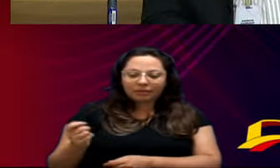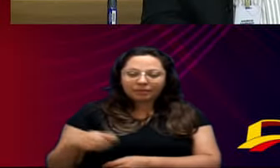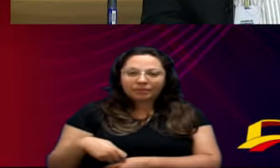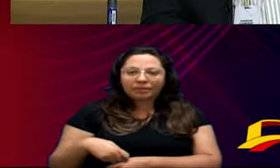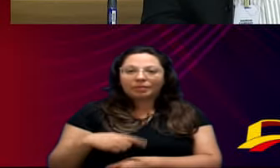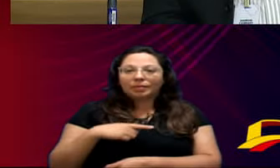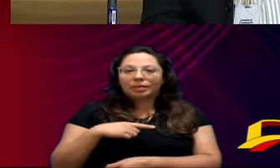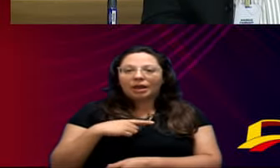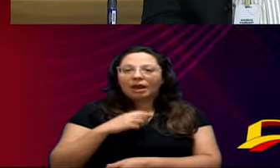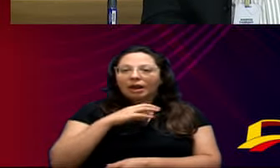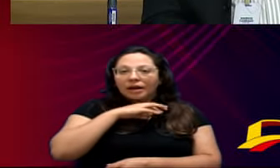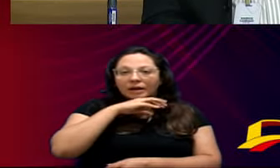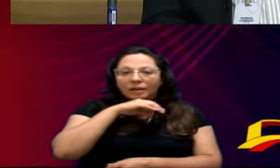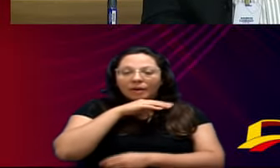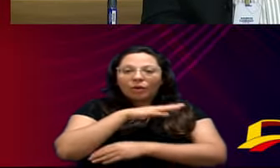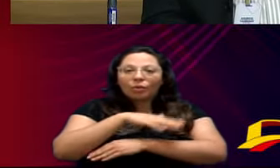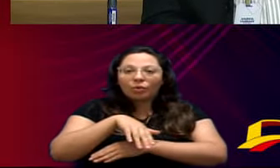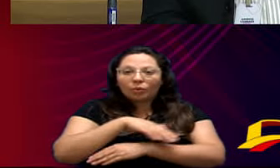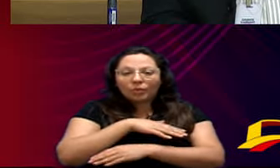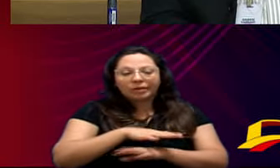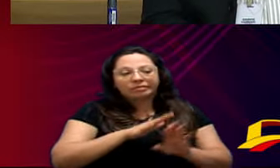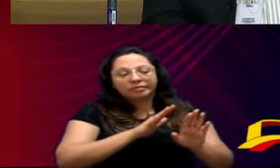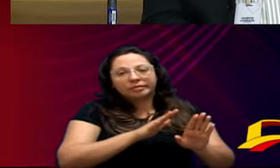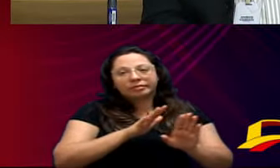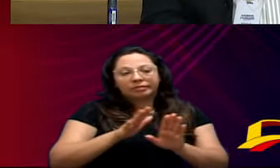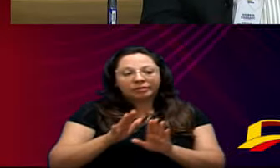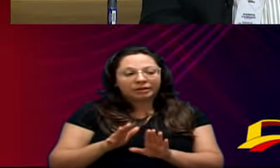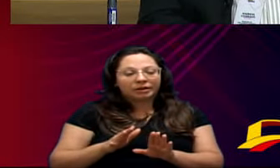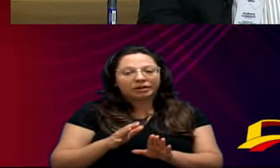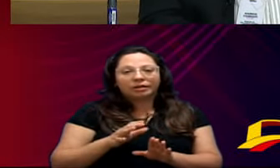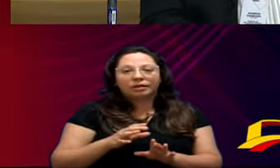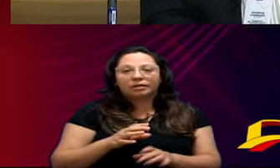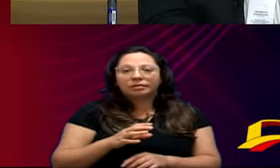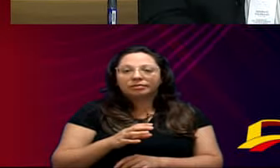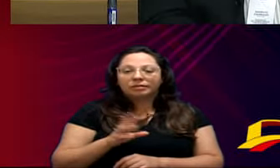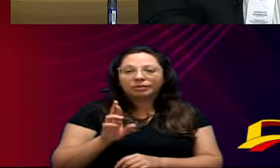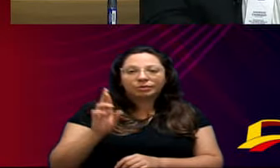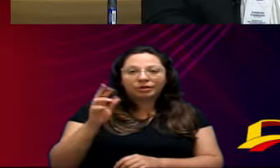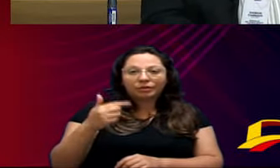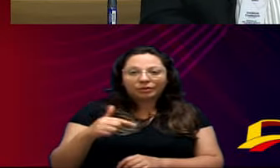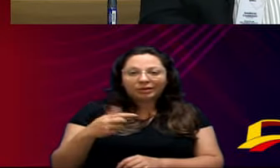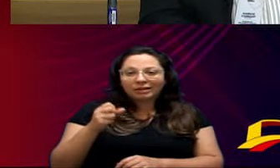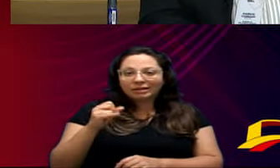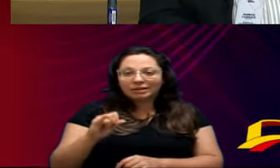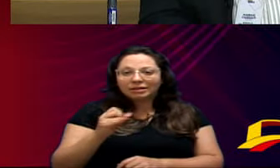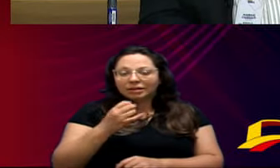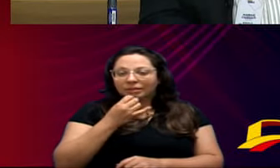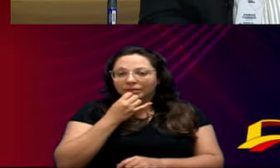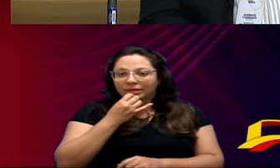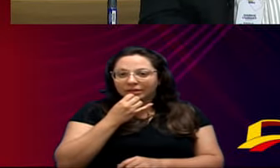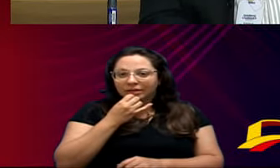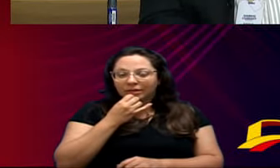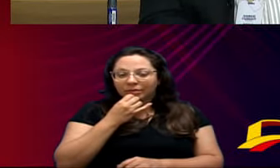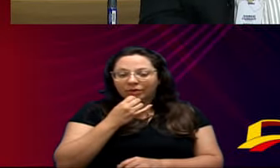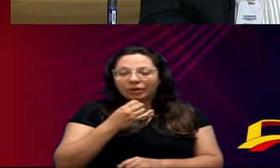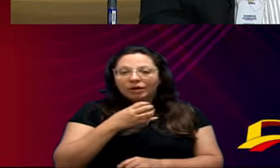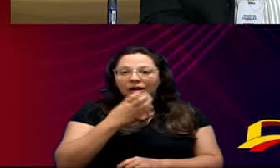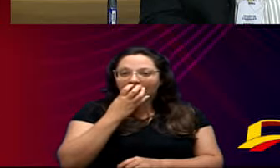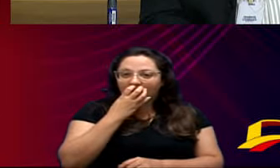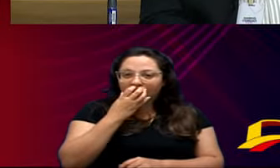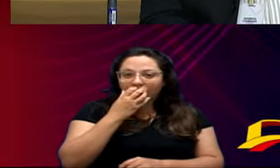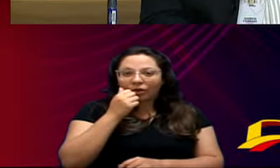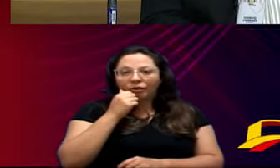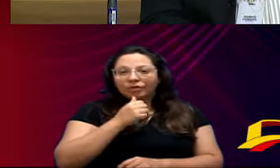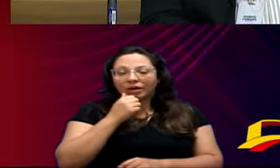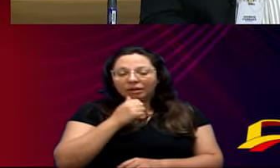são de rua ainda né e a gente sabe se uma fêmea Ela tá no cio ela vai reproduzir em